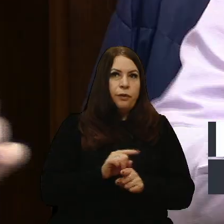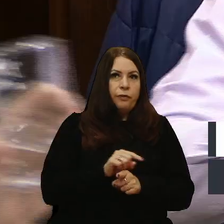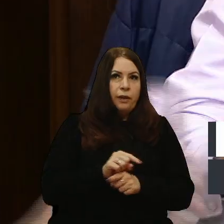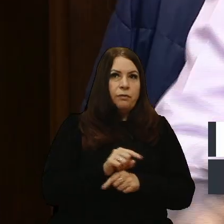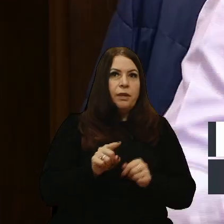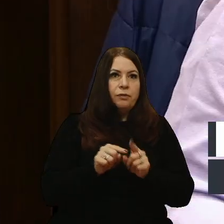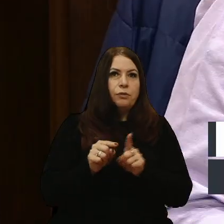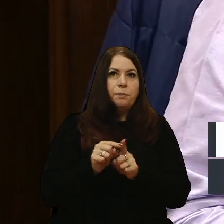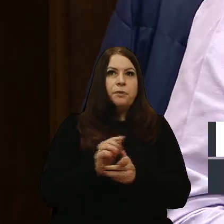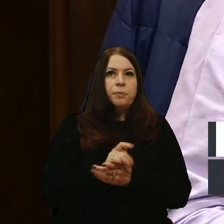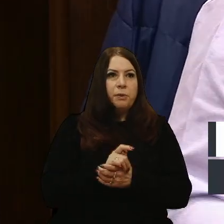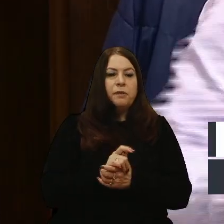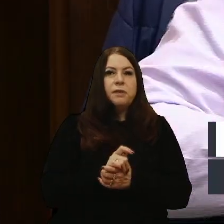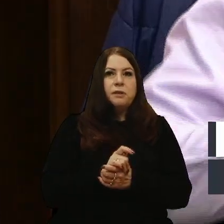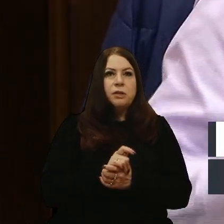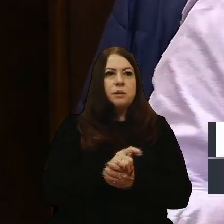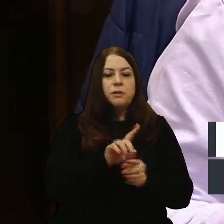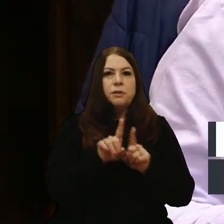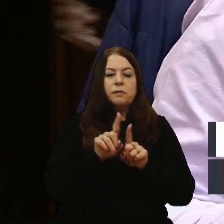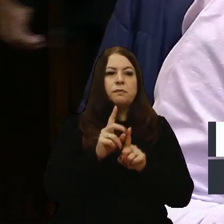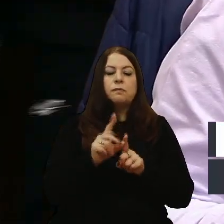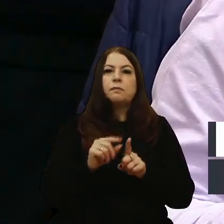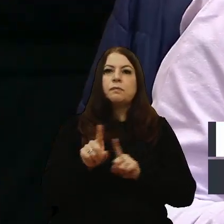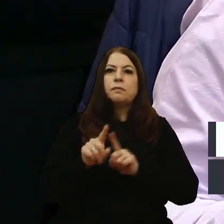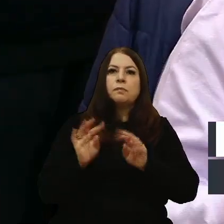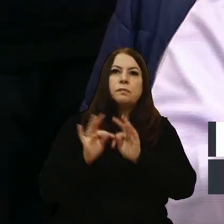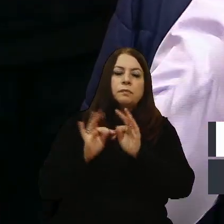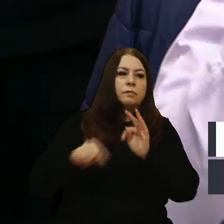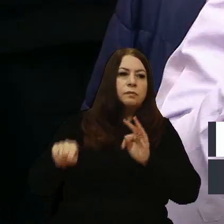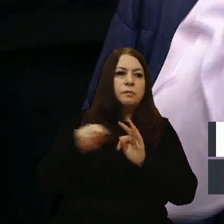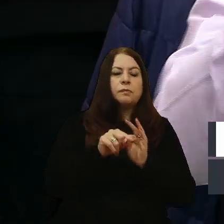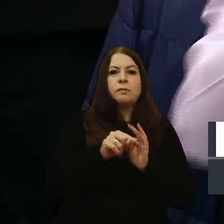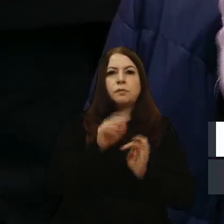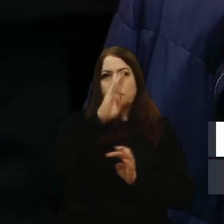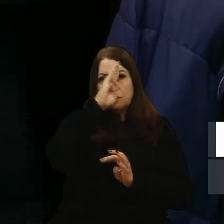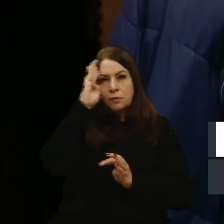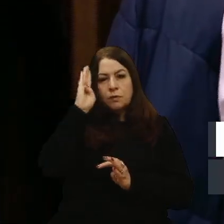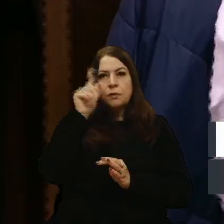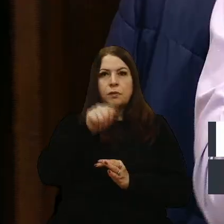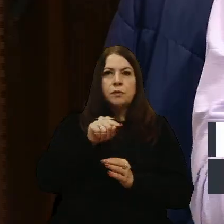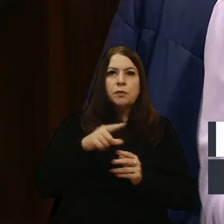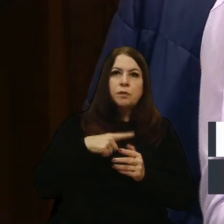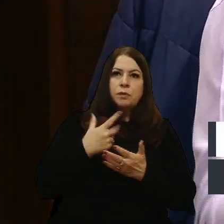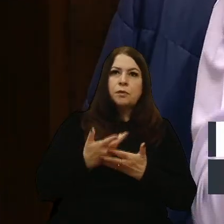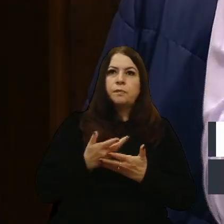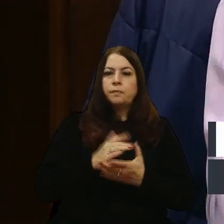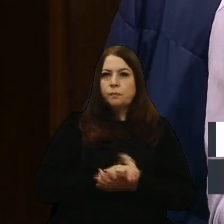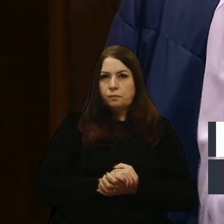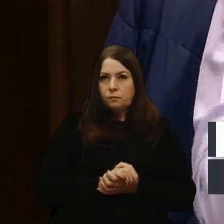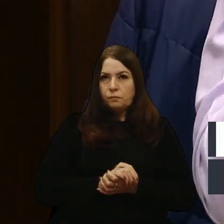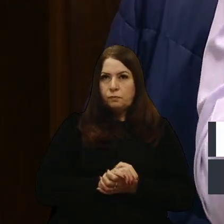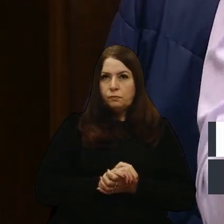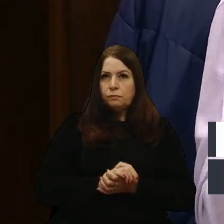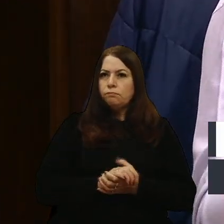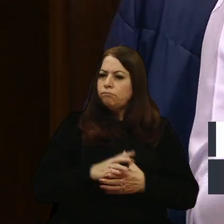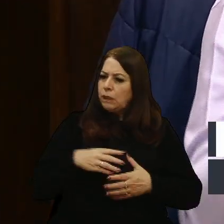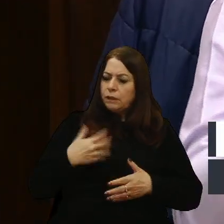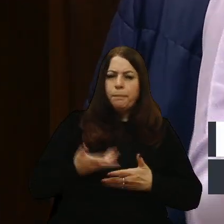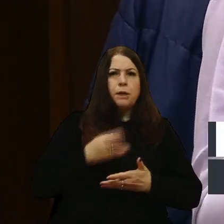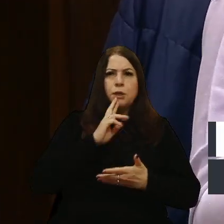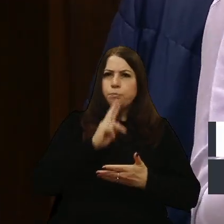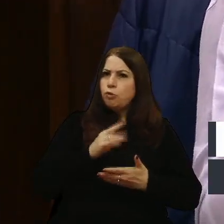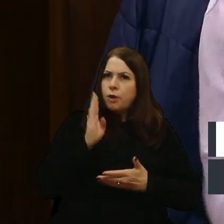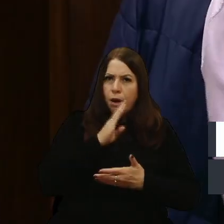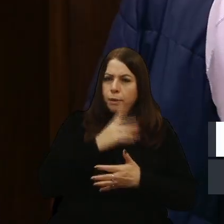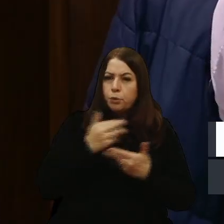em meio-dia ele me responde. Se é uma questão técnica, inclusive. O Bressan, Lucas, tal, enfim, proativo, responde.